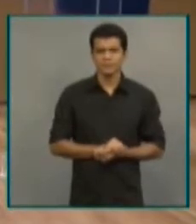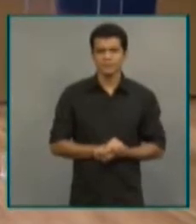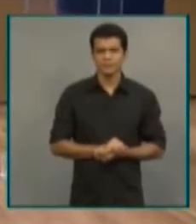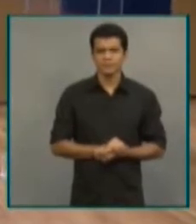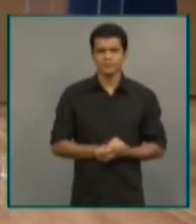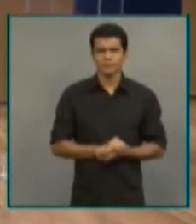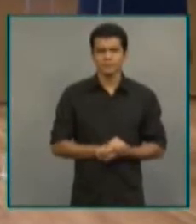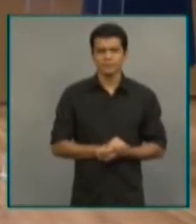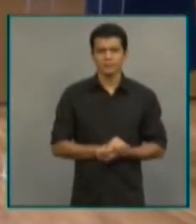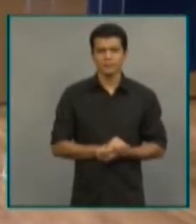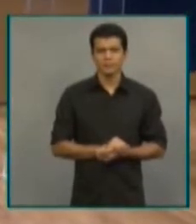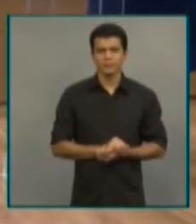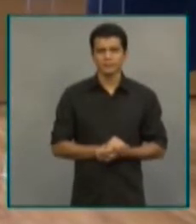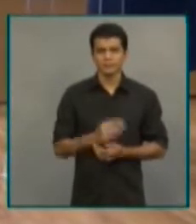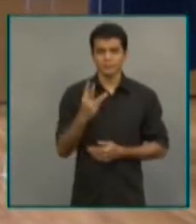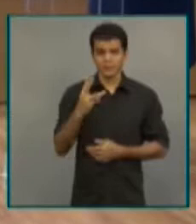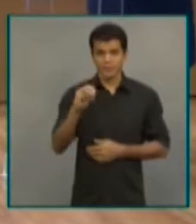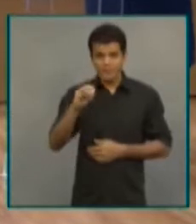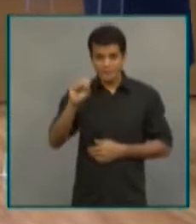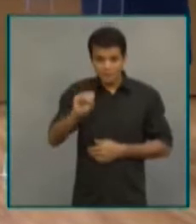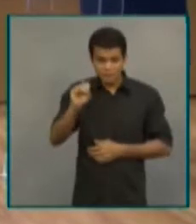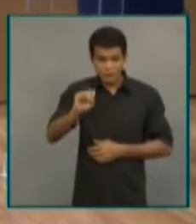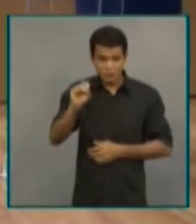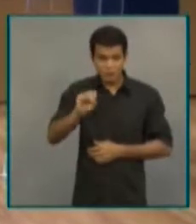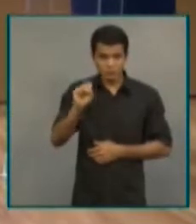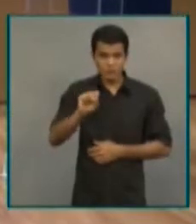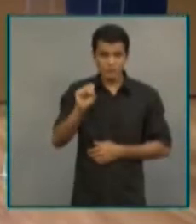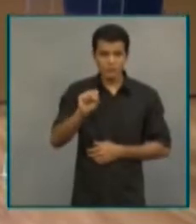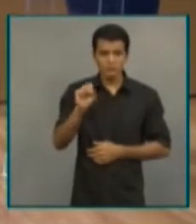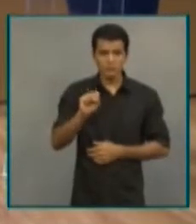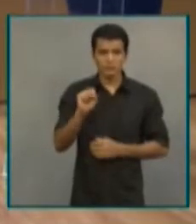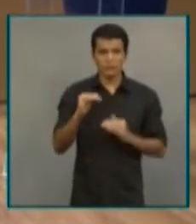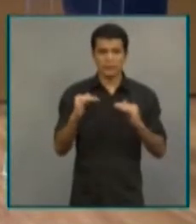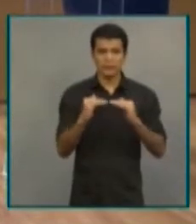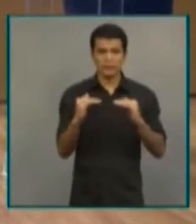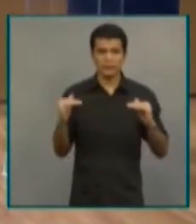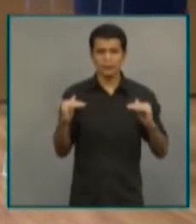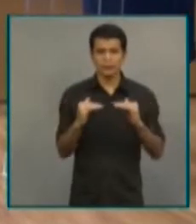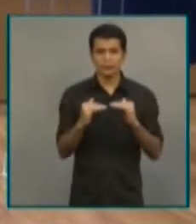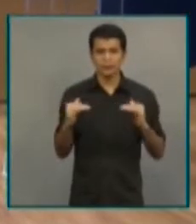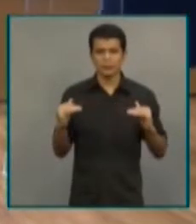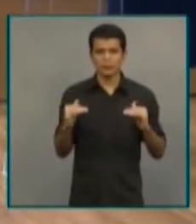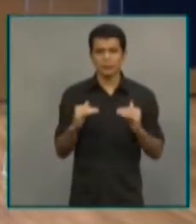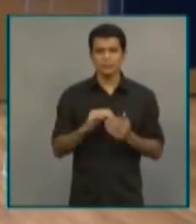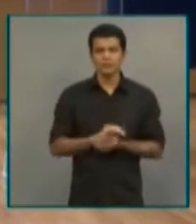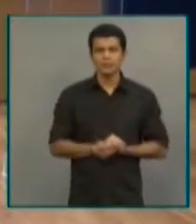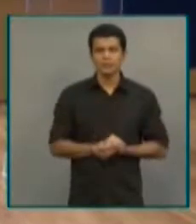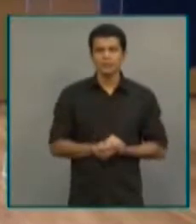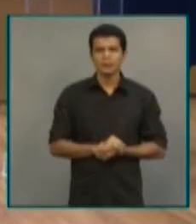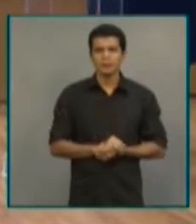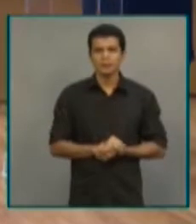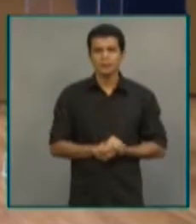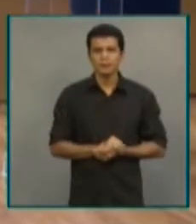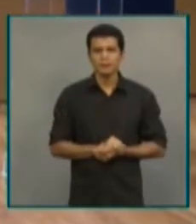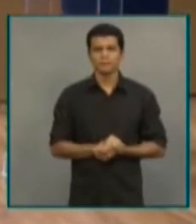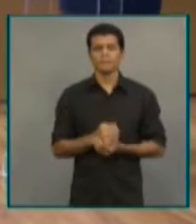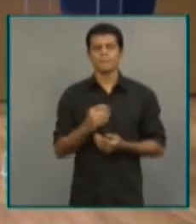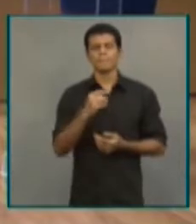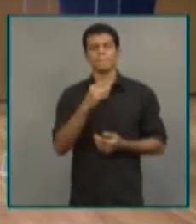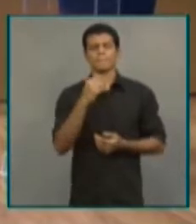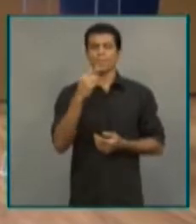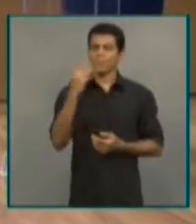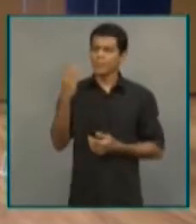Ai. 30 segundos para a candidata Regina Jansen formular a sua pergunta. Candidato, nós sabemos que